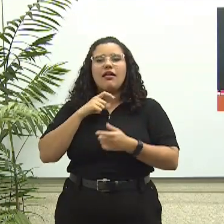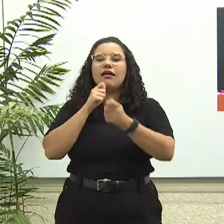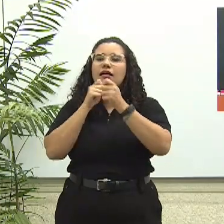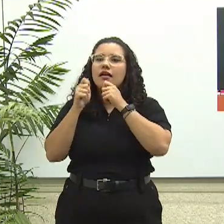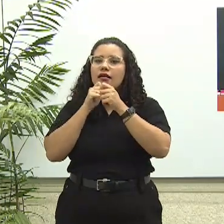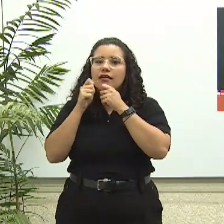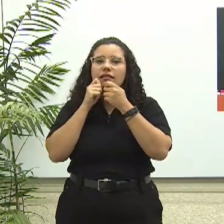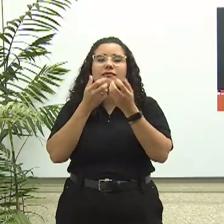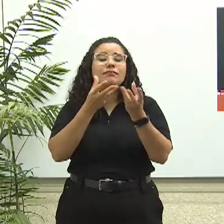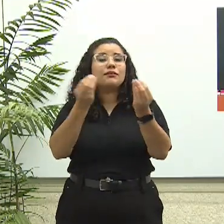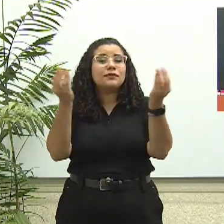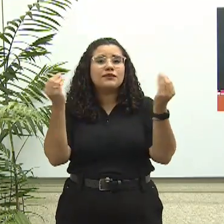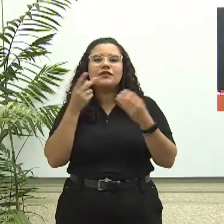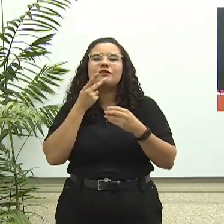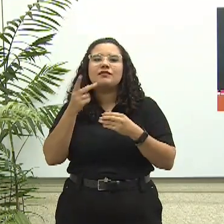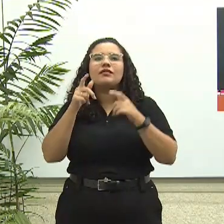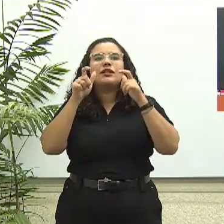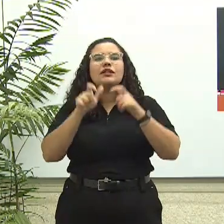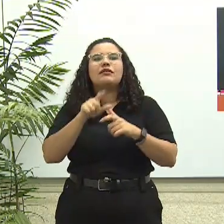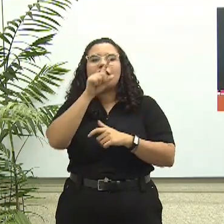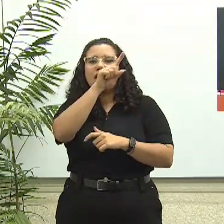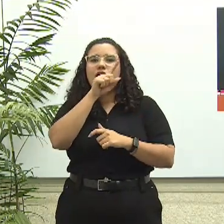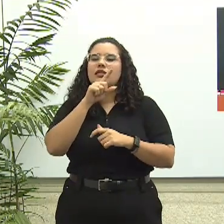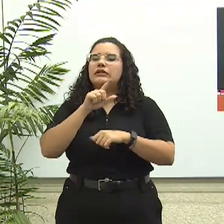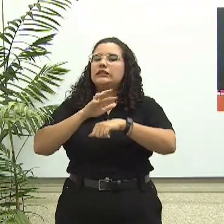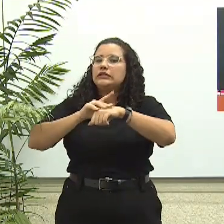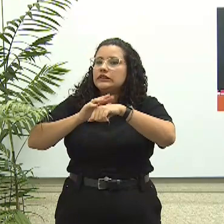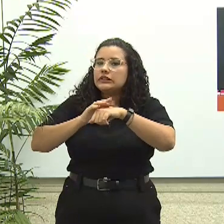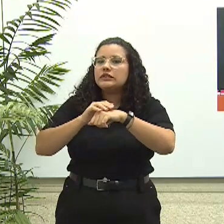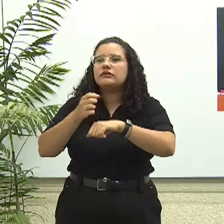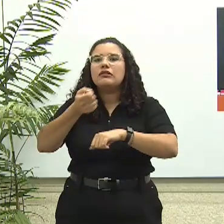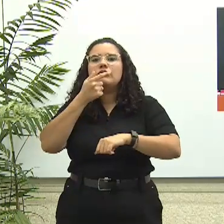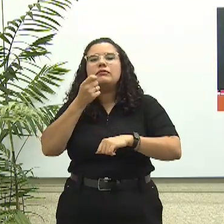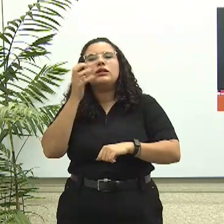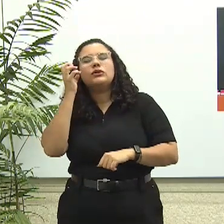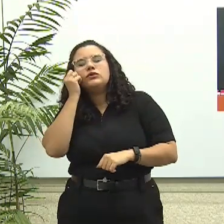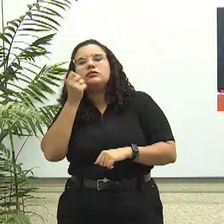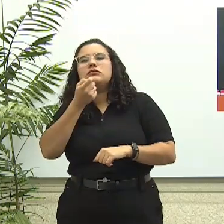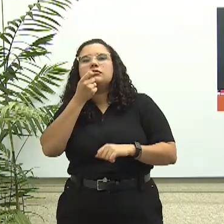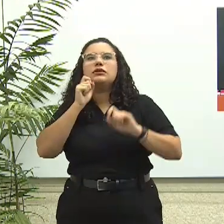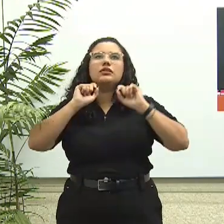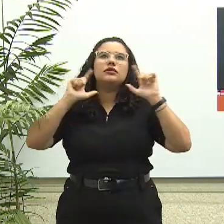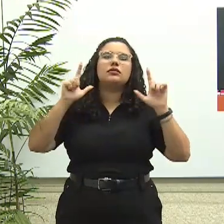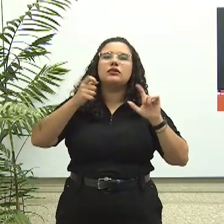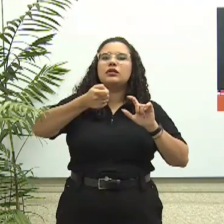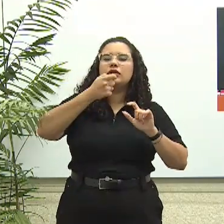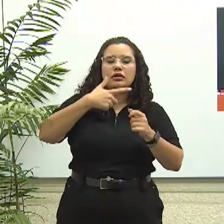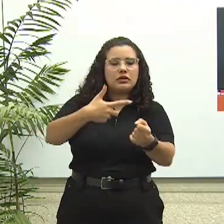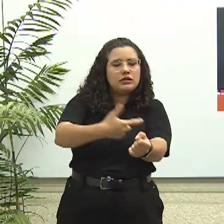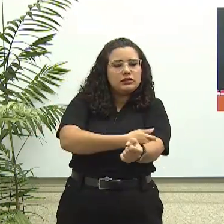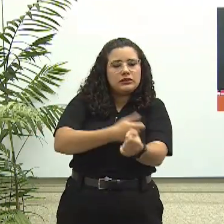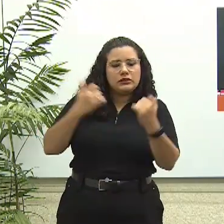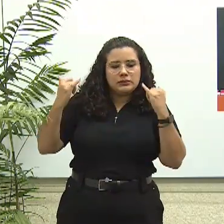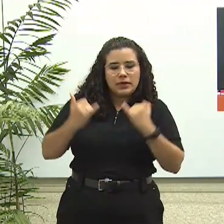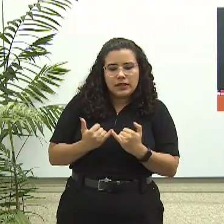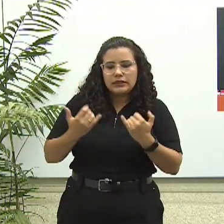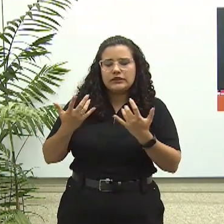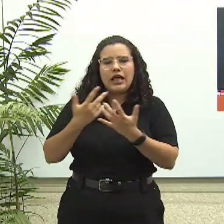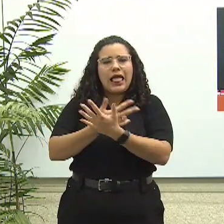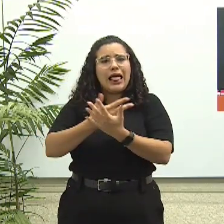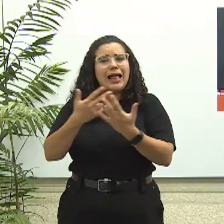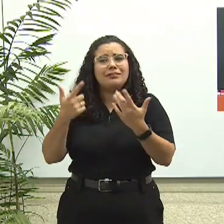das da indústria do Vale do Silício todo mundo doente remédio para dormir remédio para acordar injeção de zemp pique para emagrecer